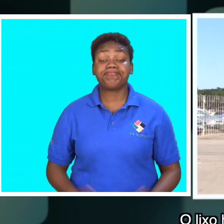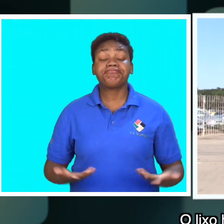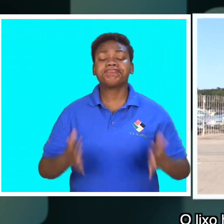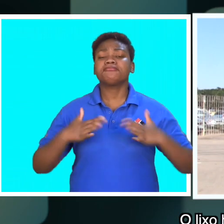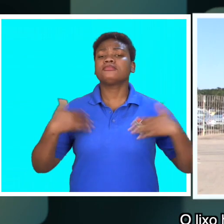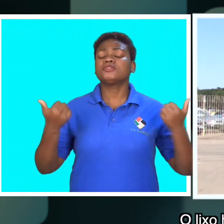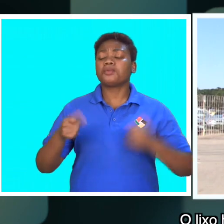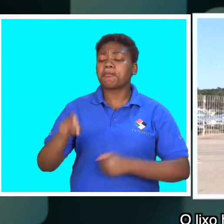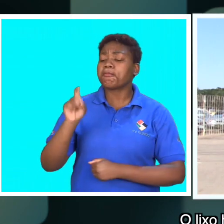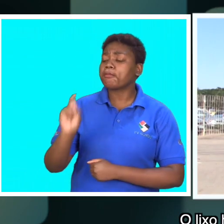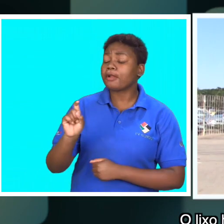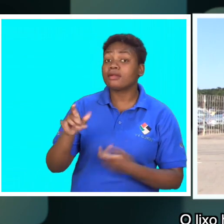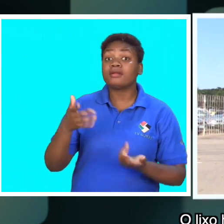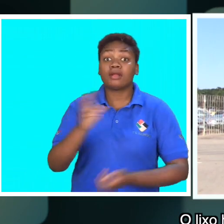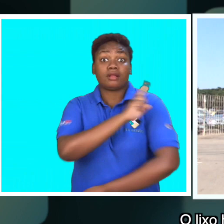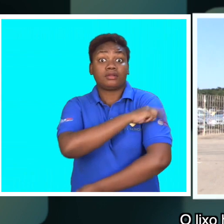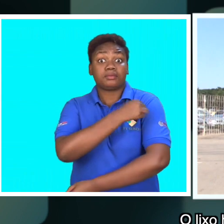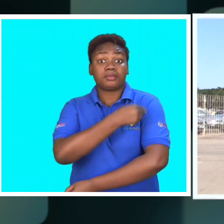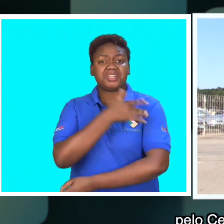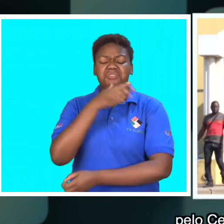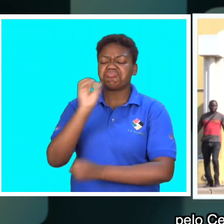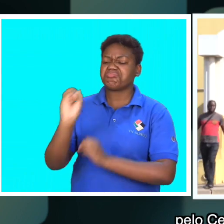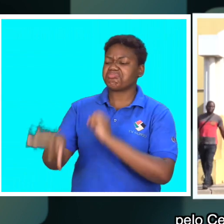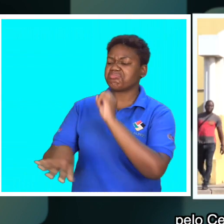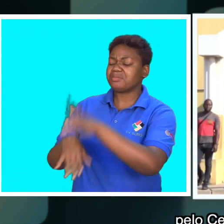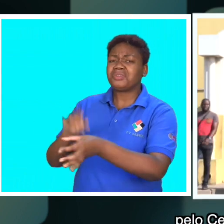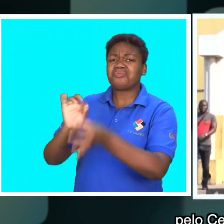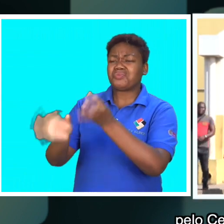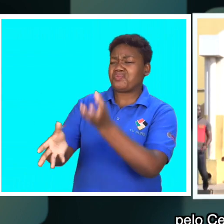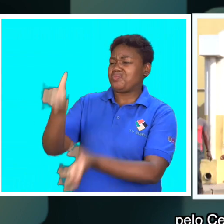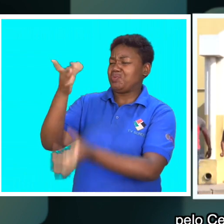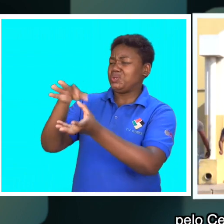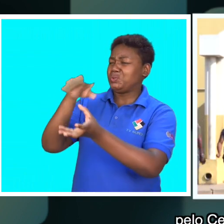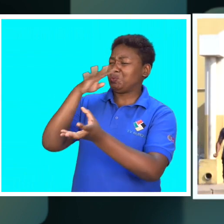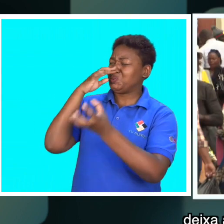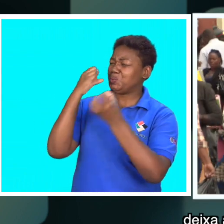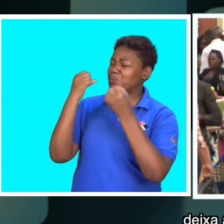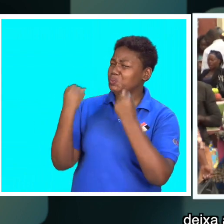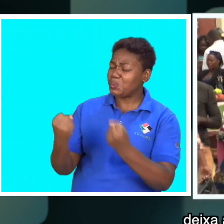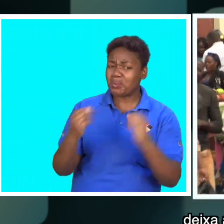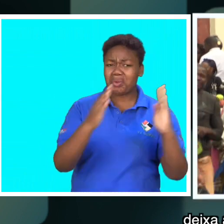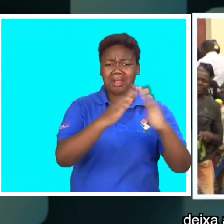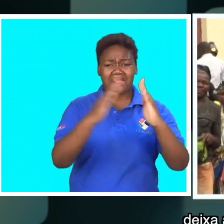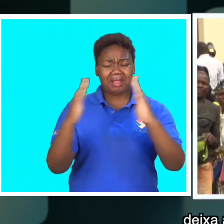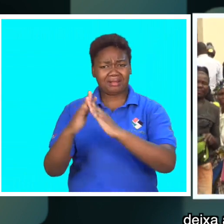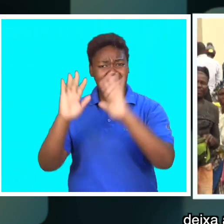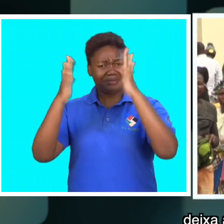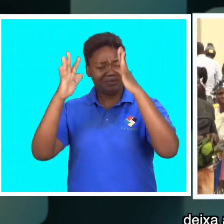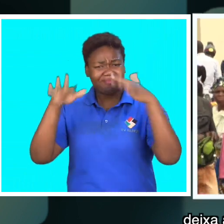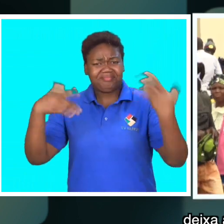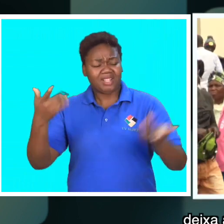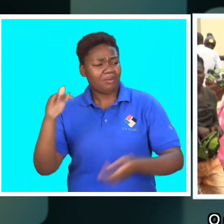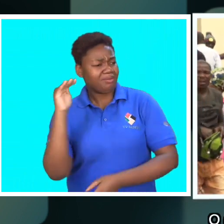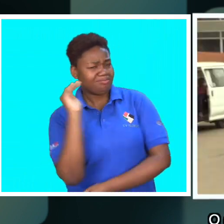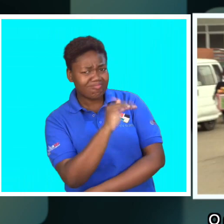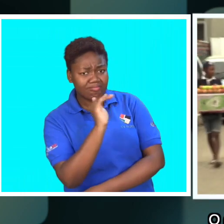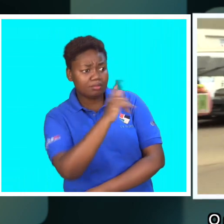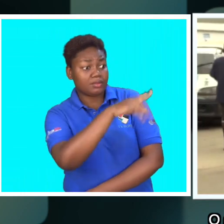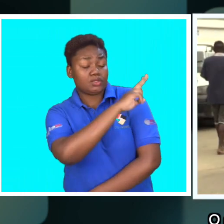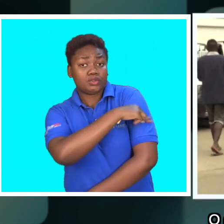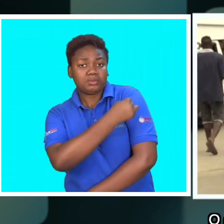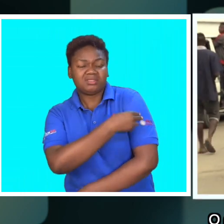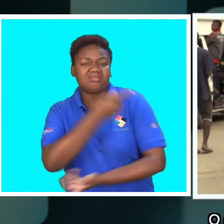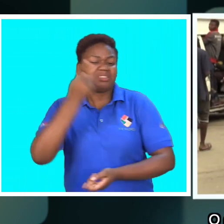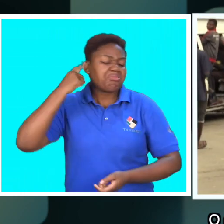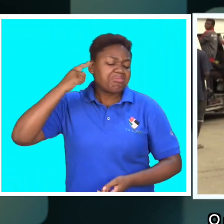O lixo hospitalar que tem sido incinerado pelo Centro de Saúde de Spamanim deixa gastados moradores daquela zona. O